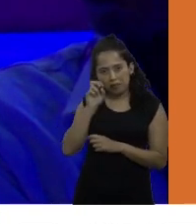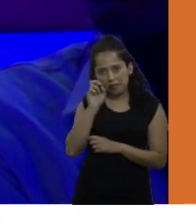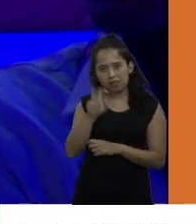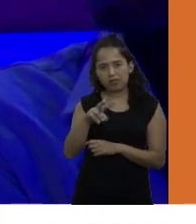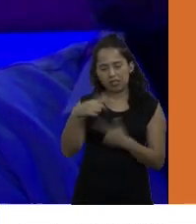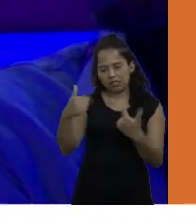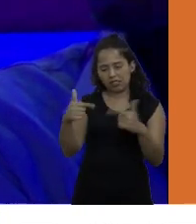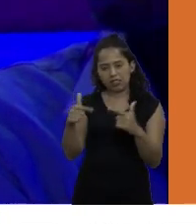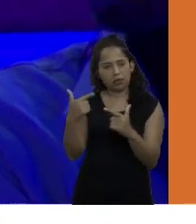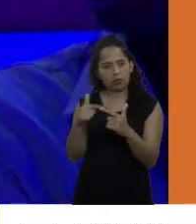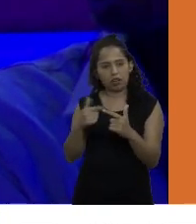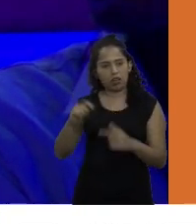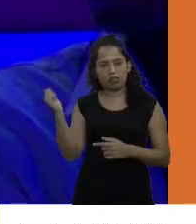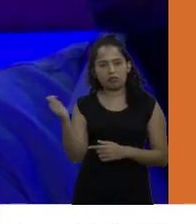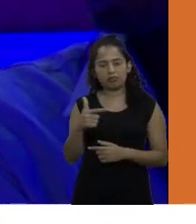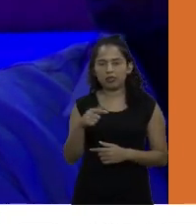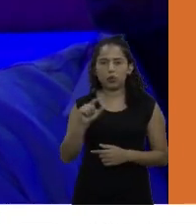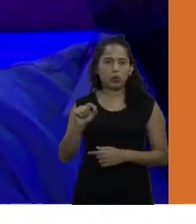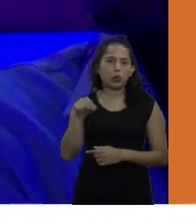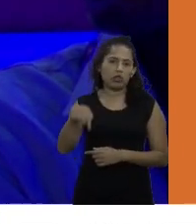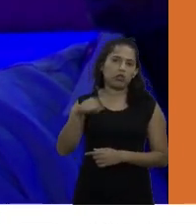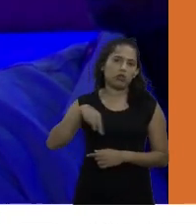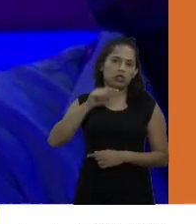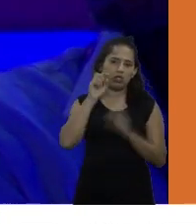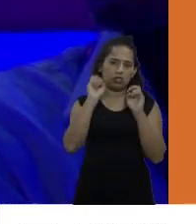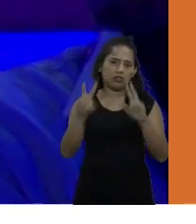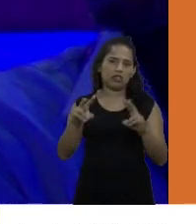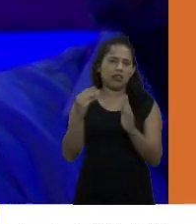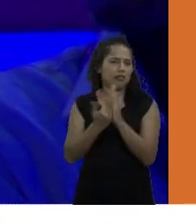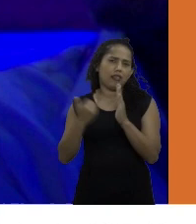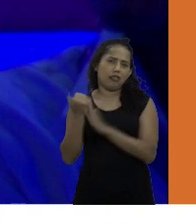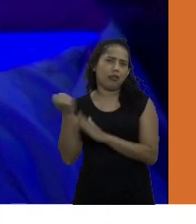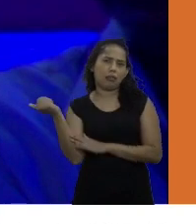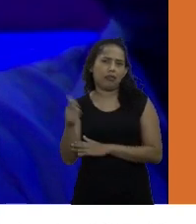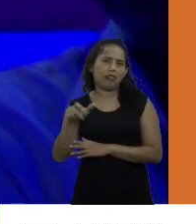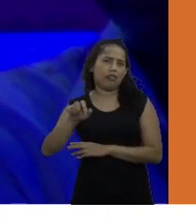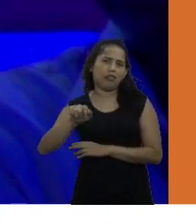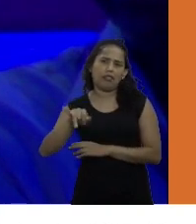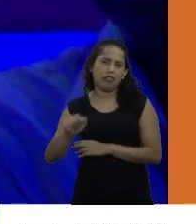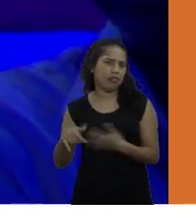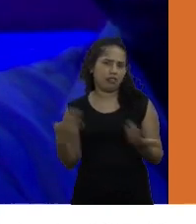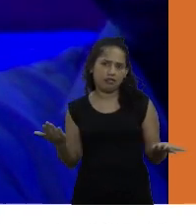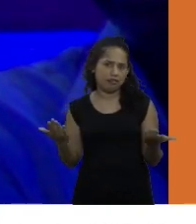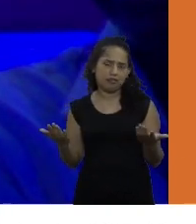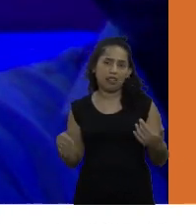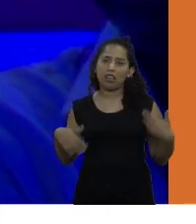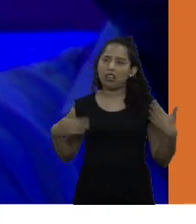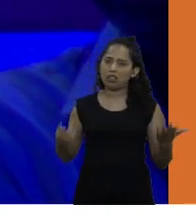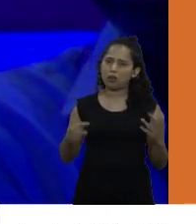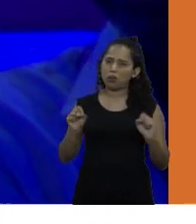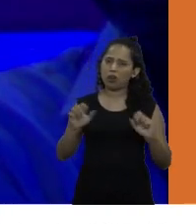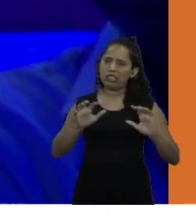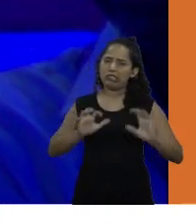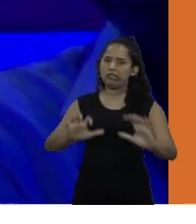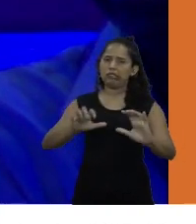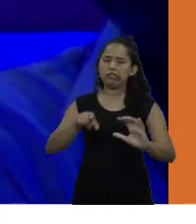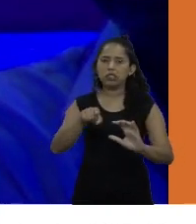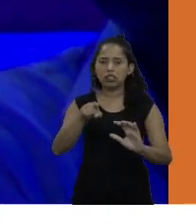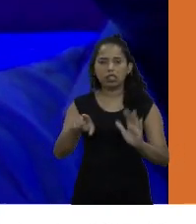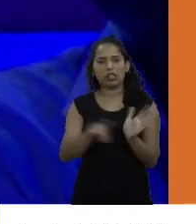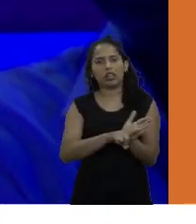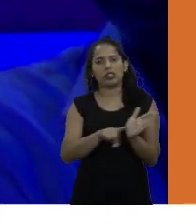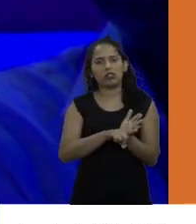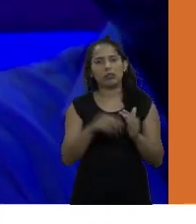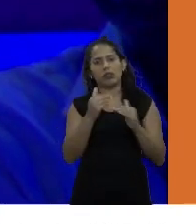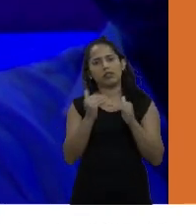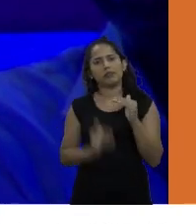ele é muito mais do que isso que a gente vê, é muito mais do que a inteligência artificial, pode impactar negativamente nas